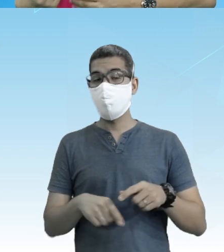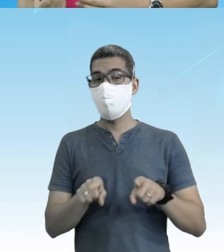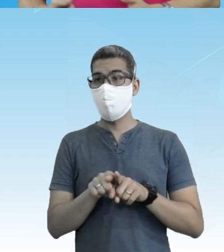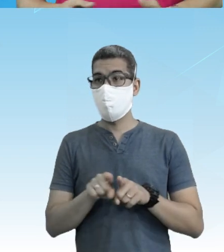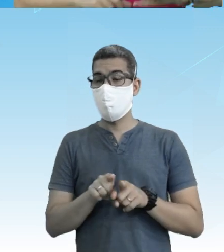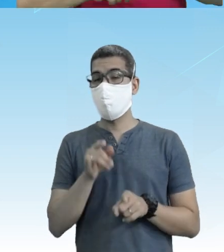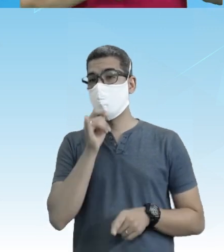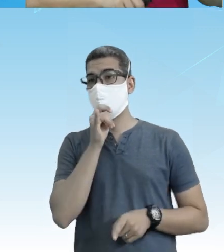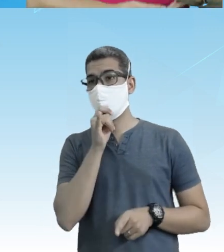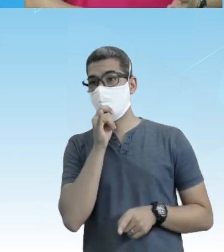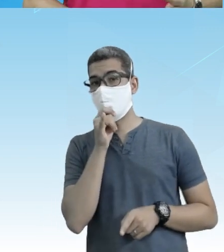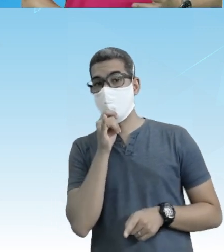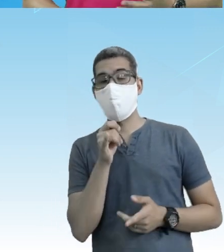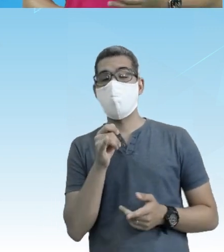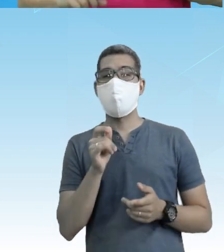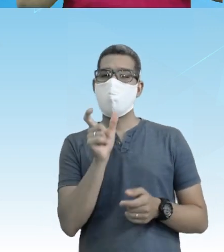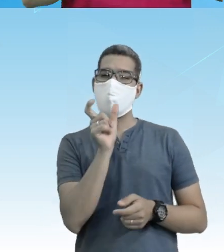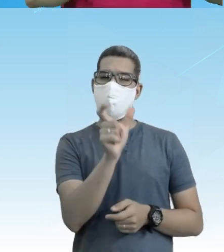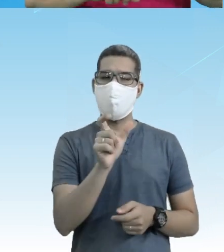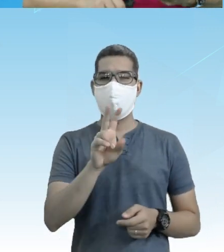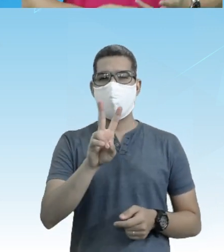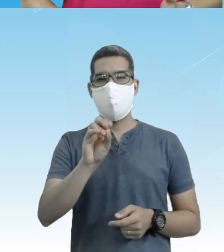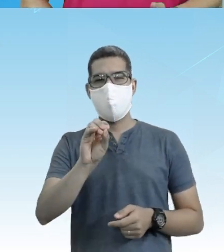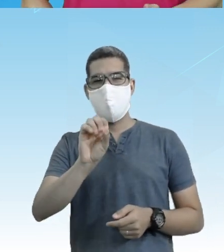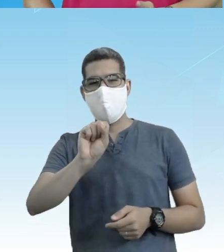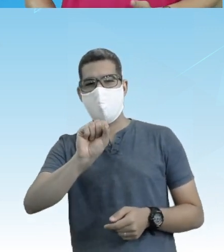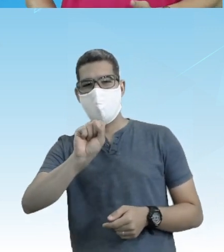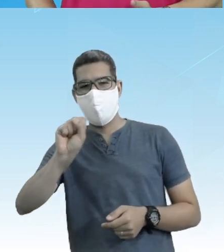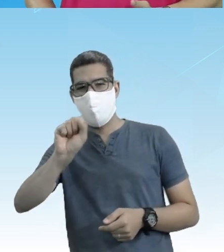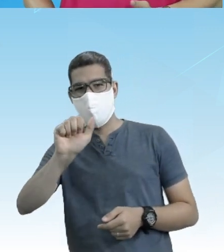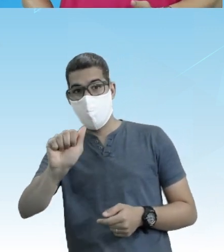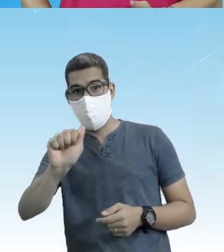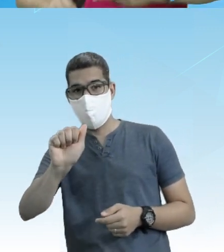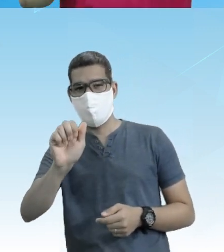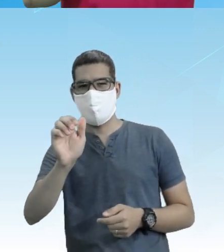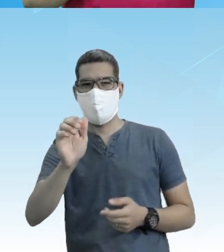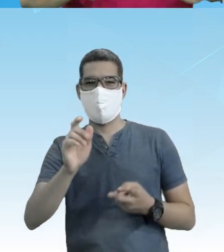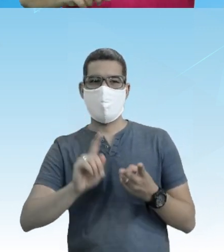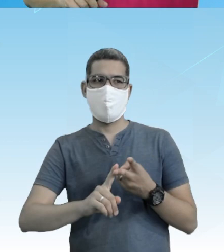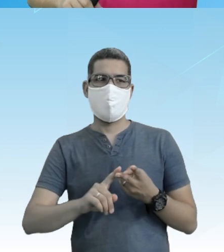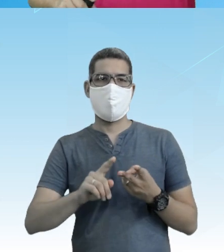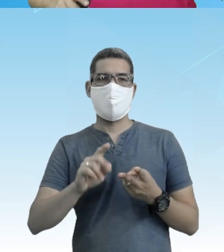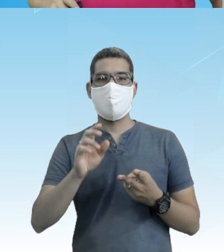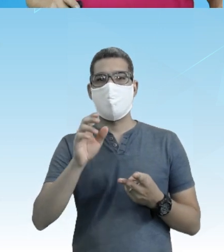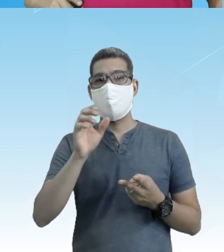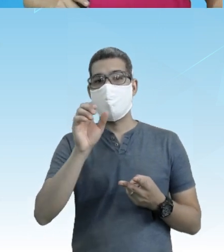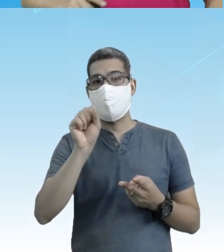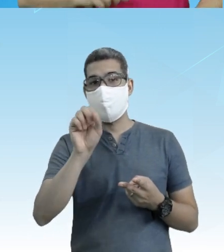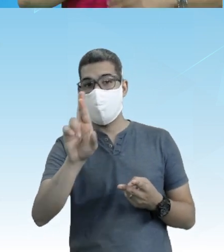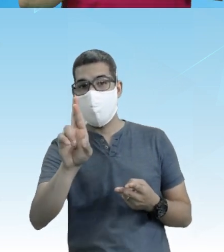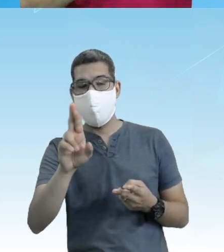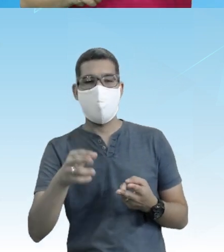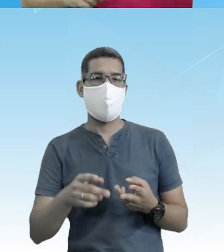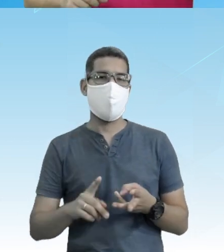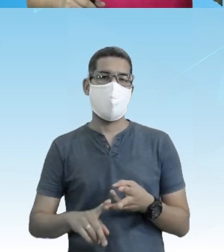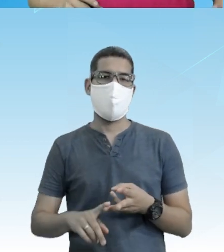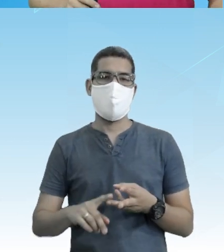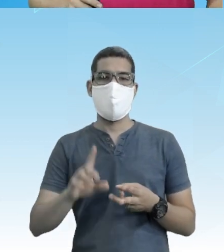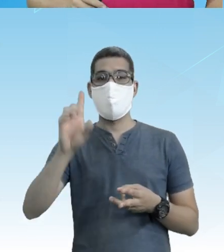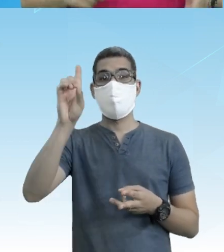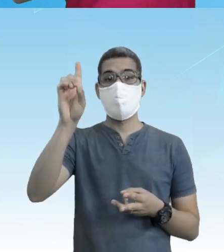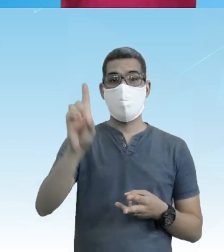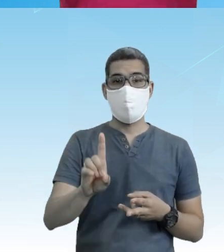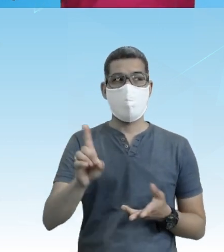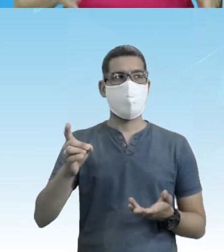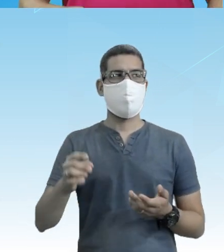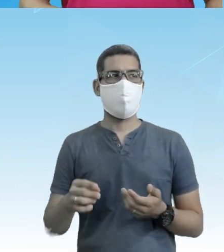Quando é que eu devo usar Vossa Senhoria, Vossa Excelência, Senhor, Diretor, certo? É o magnífico.